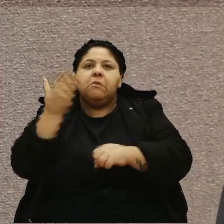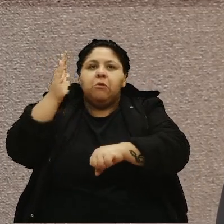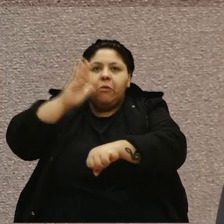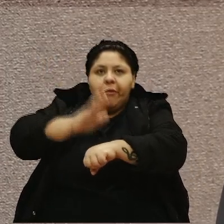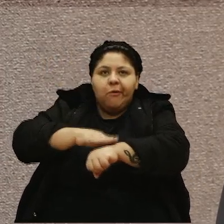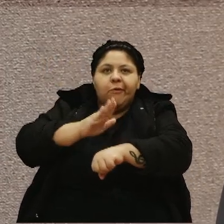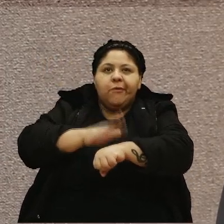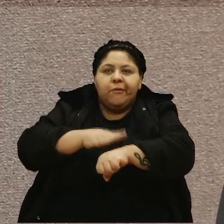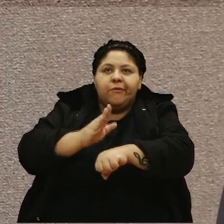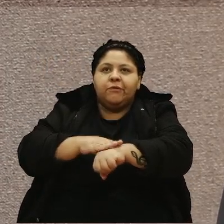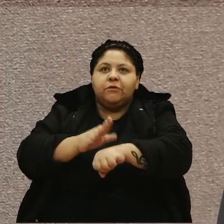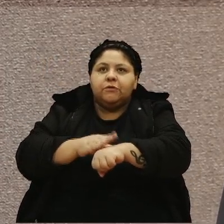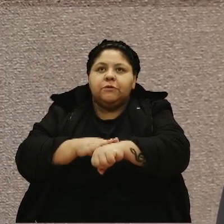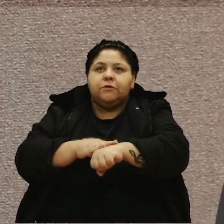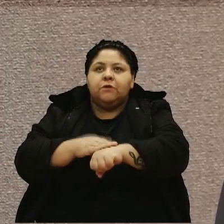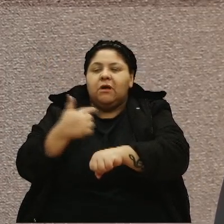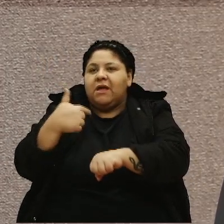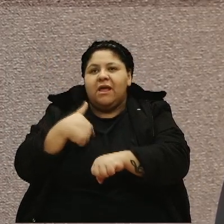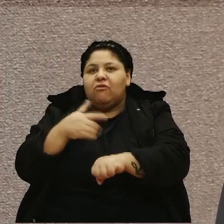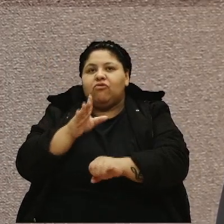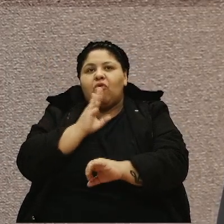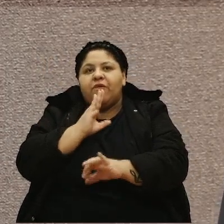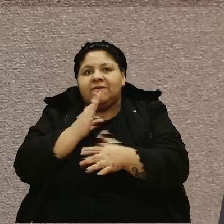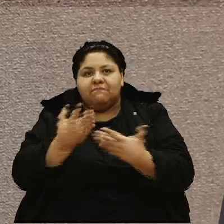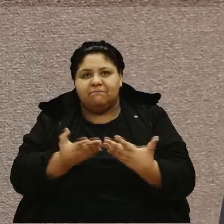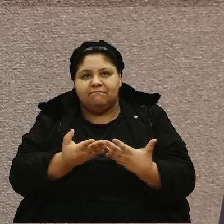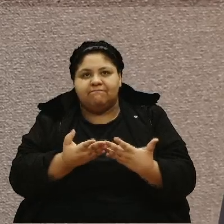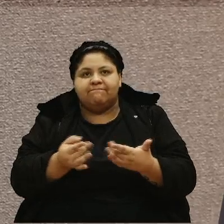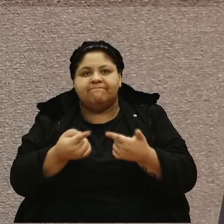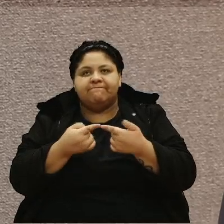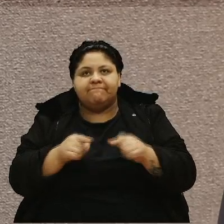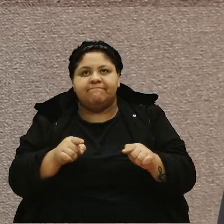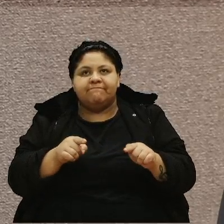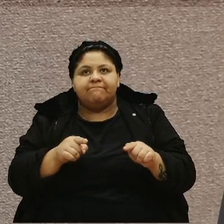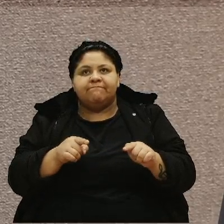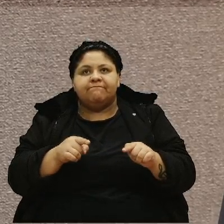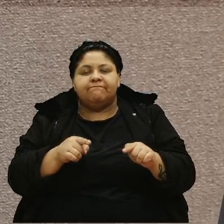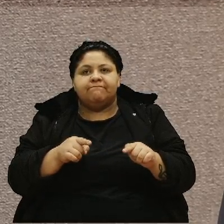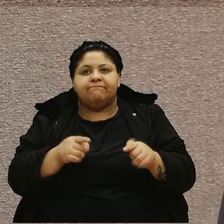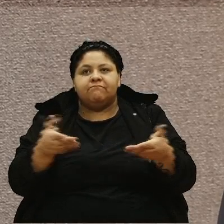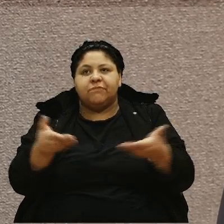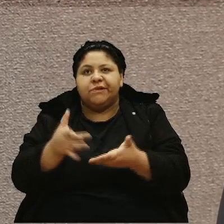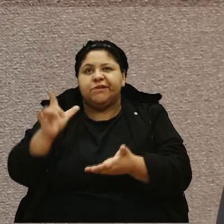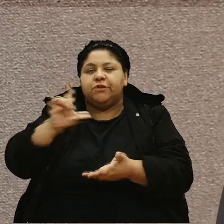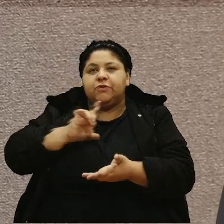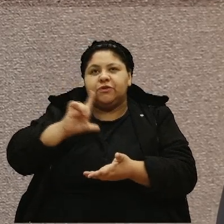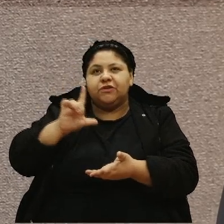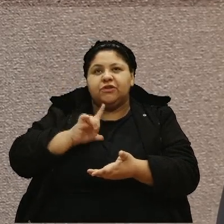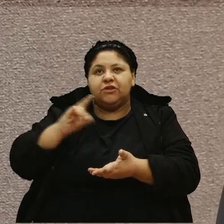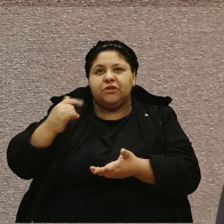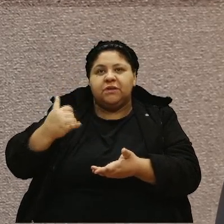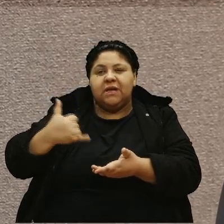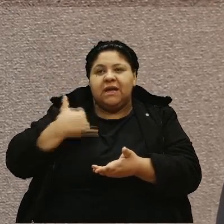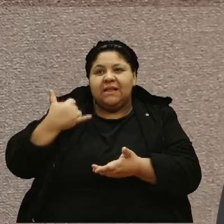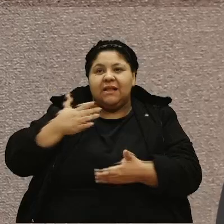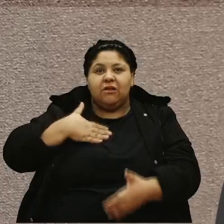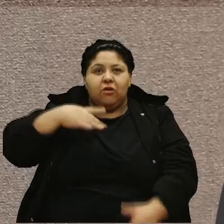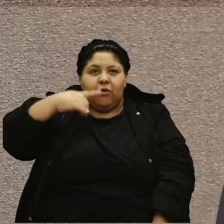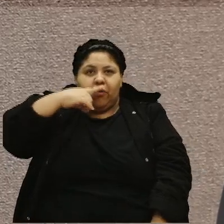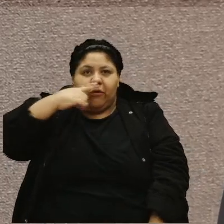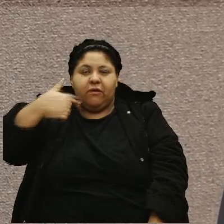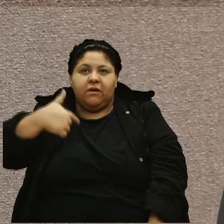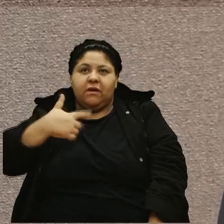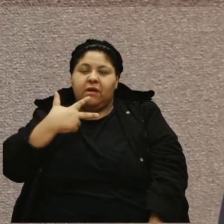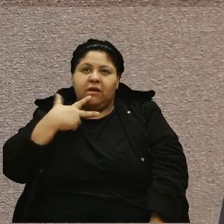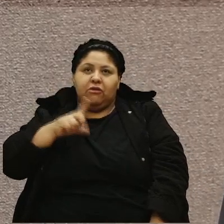com o senhor José Luiz. Eu não o conhecia, mas pelo fato de ter exatamente a idade do meu pai, eu agi como